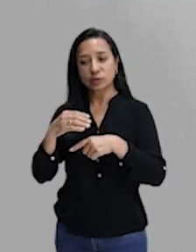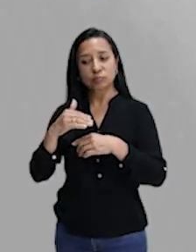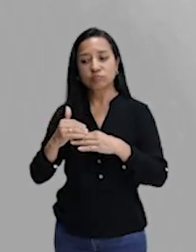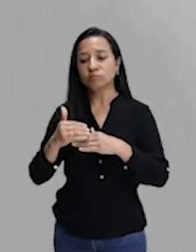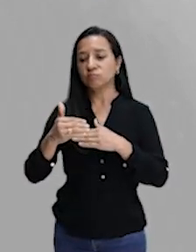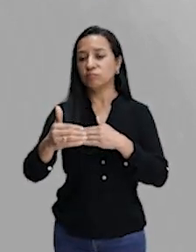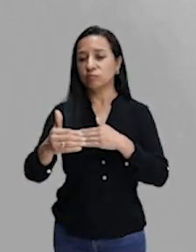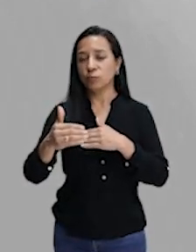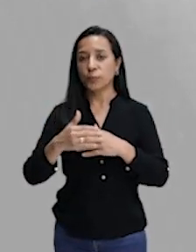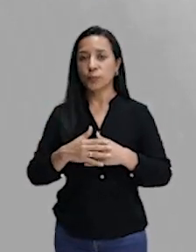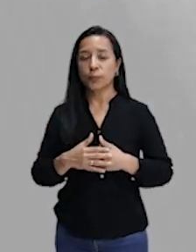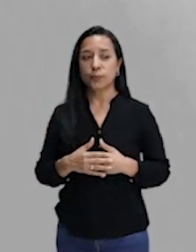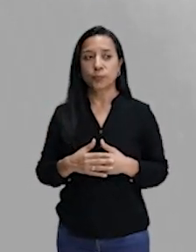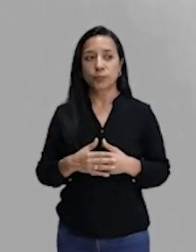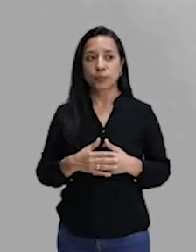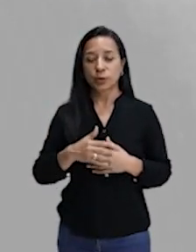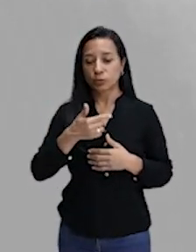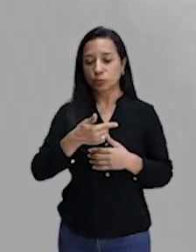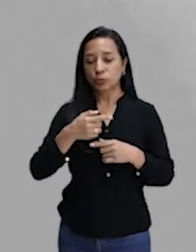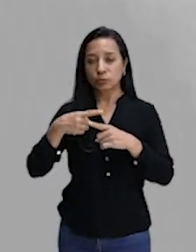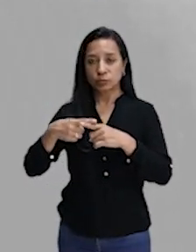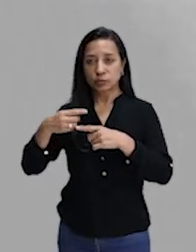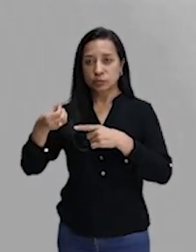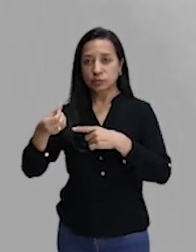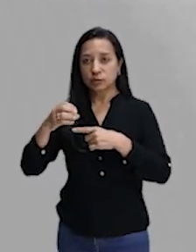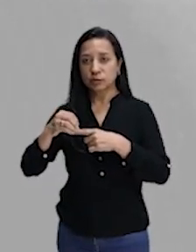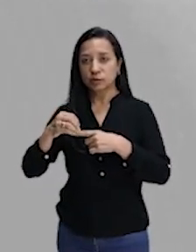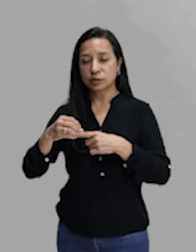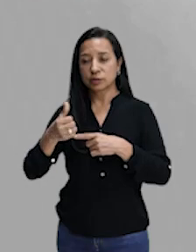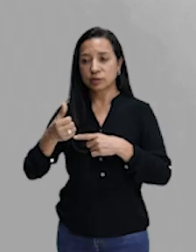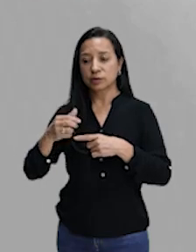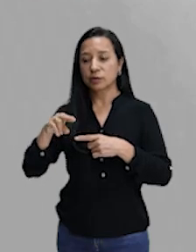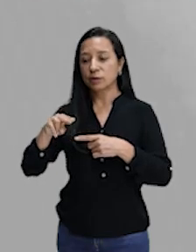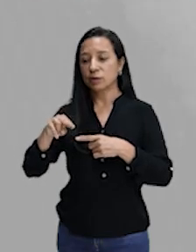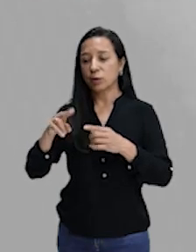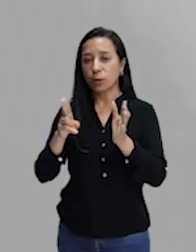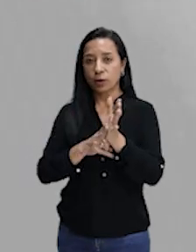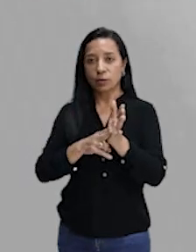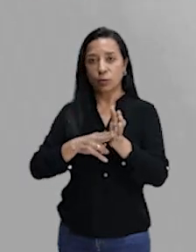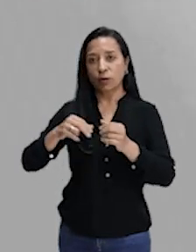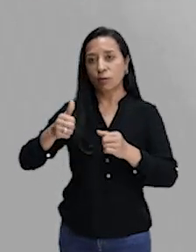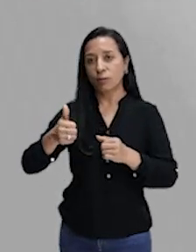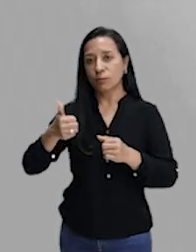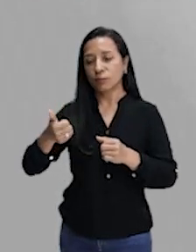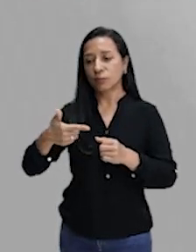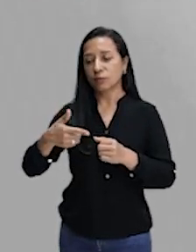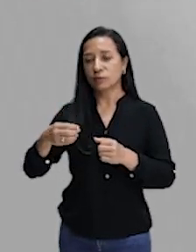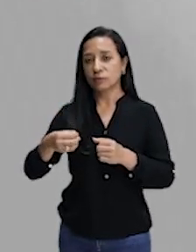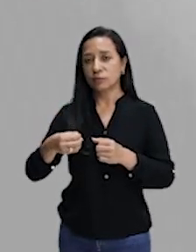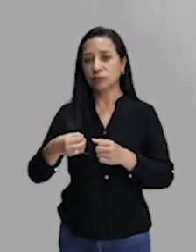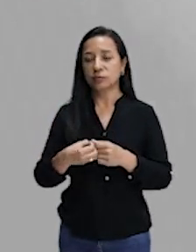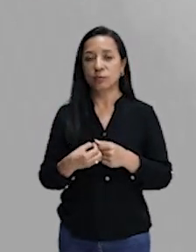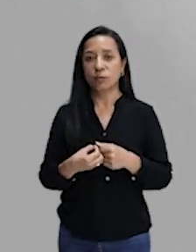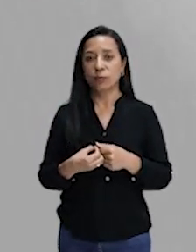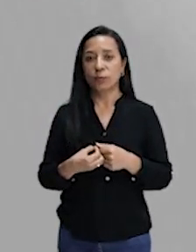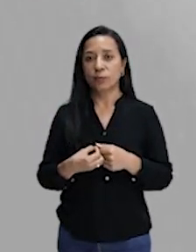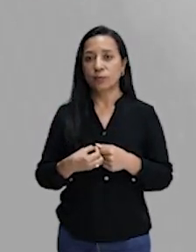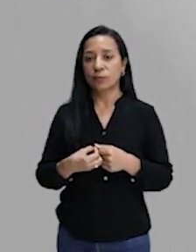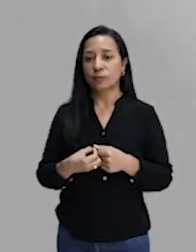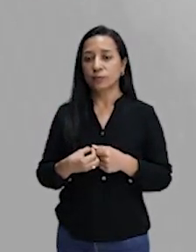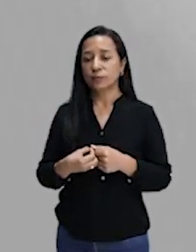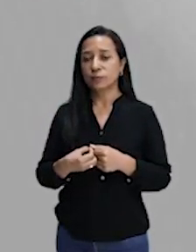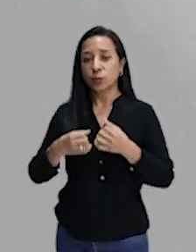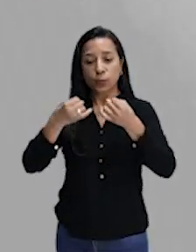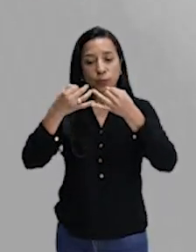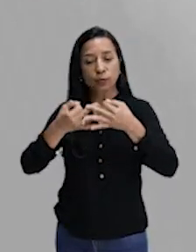assim sucessivamente Tá ok então 12 vezes 60 dá 120 então nós estamos falando de 120 segundos